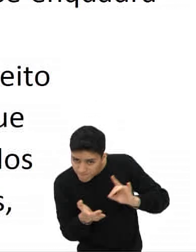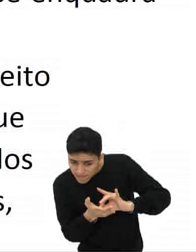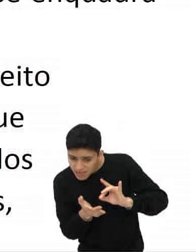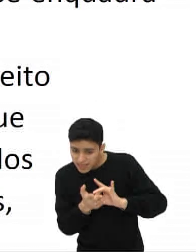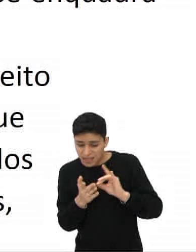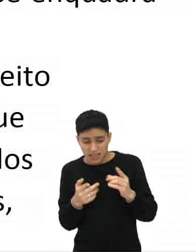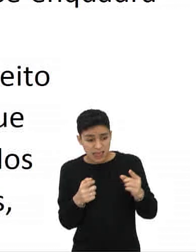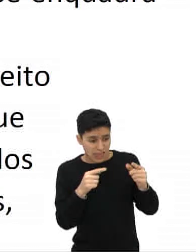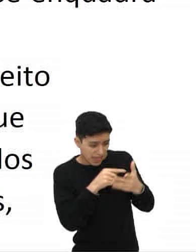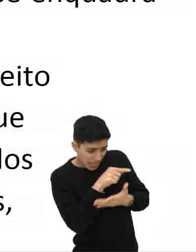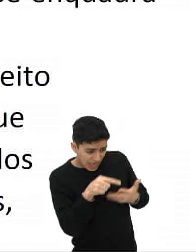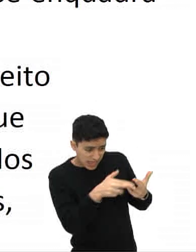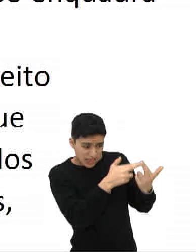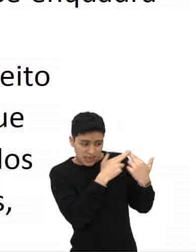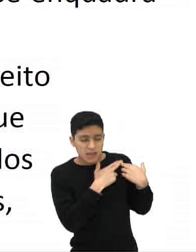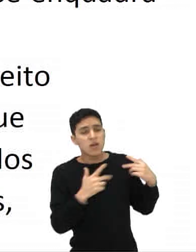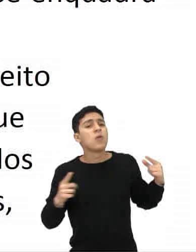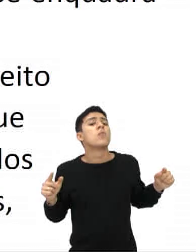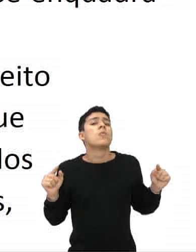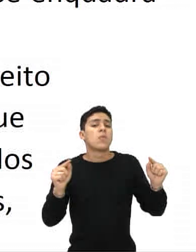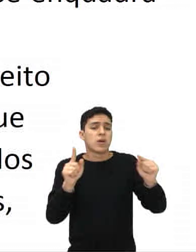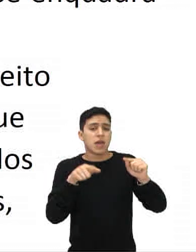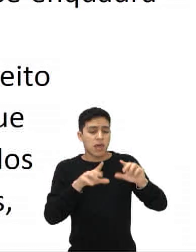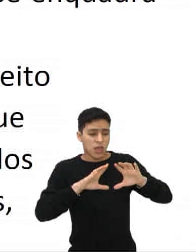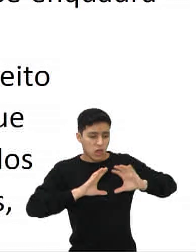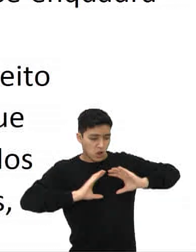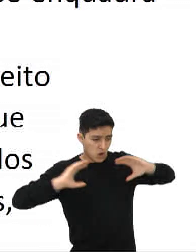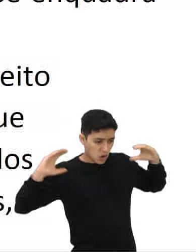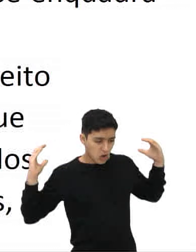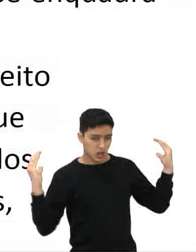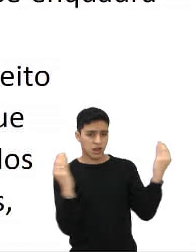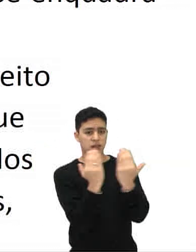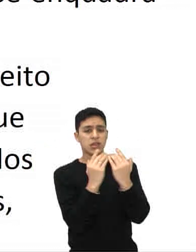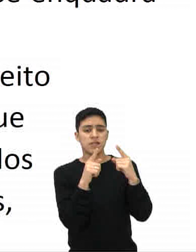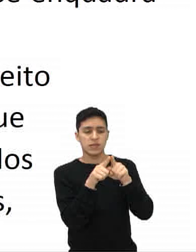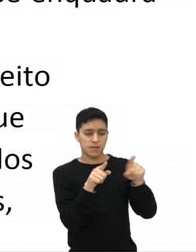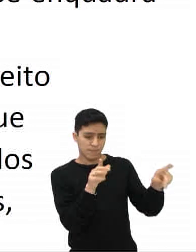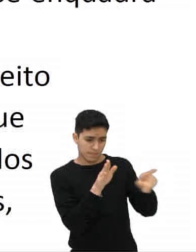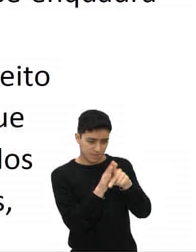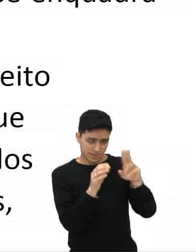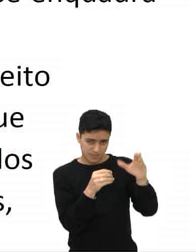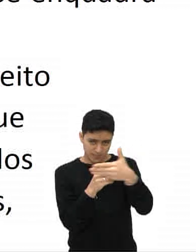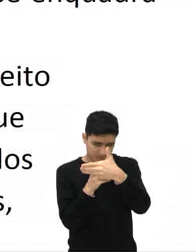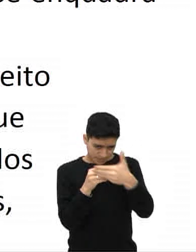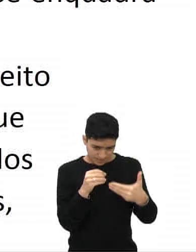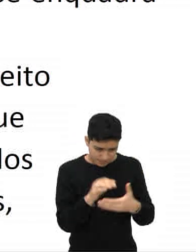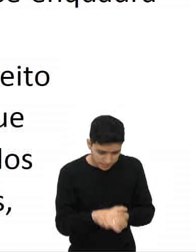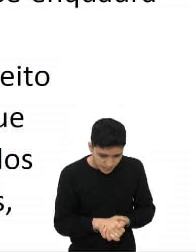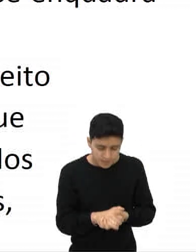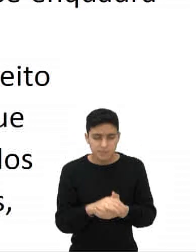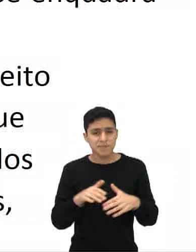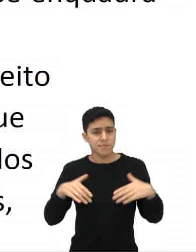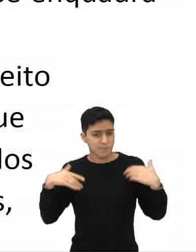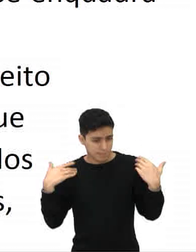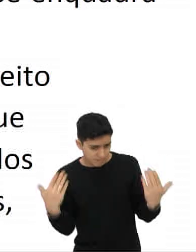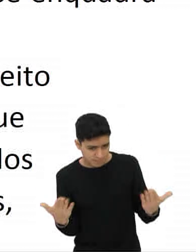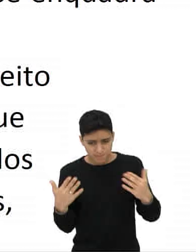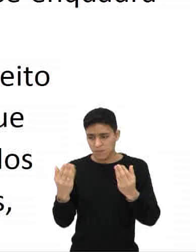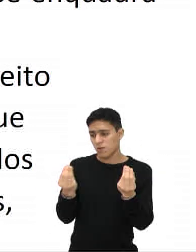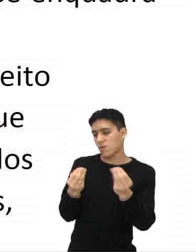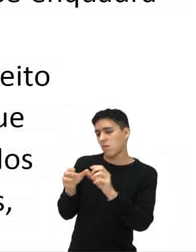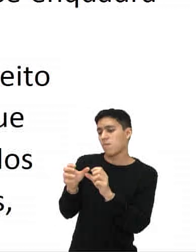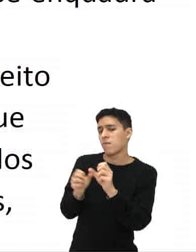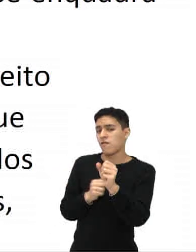esses deveres, na realidade, são coletivos e estatais. Por conseguinte, a